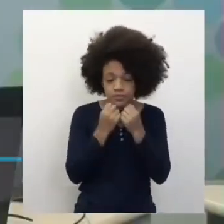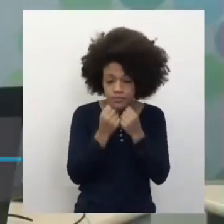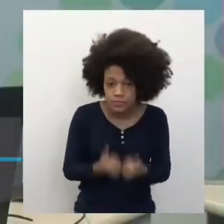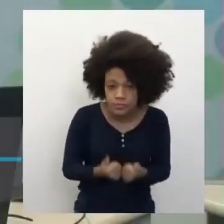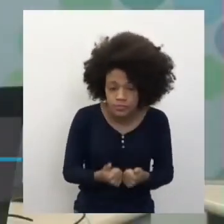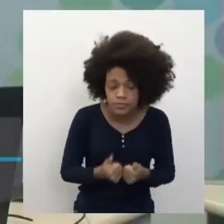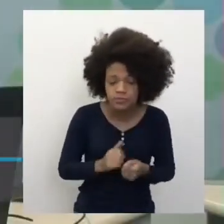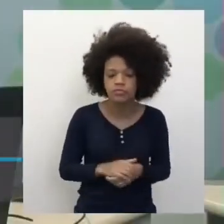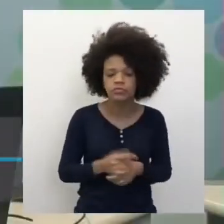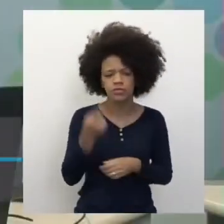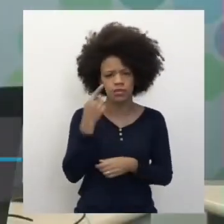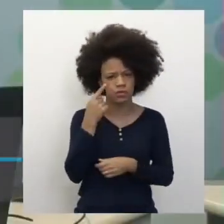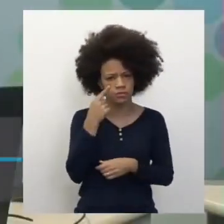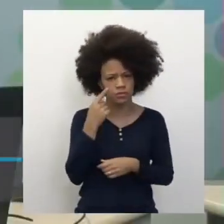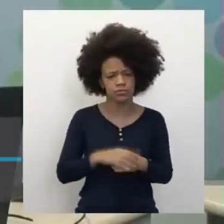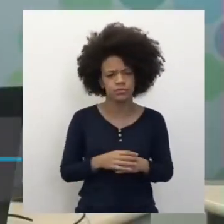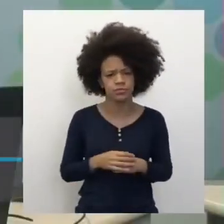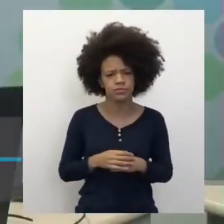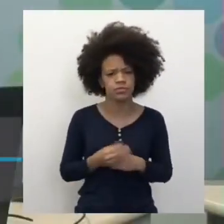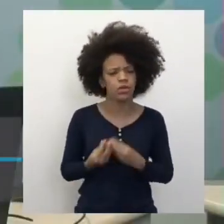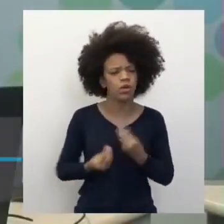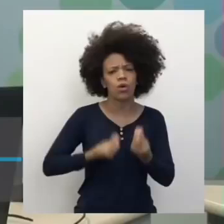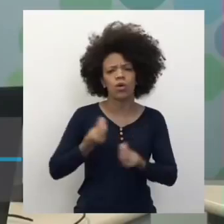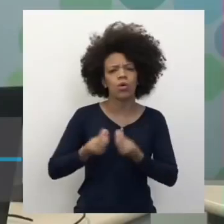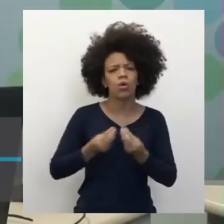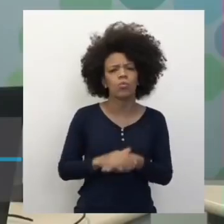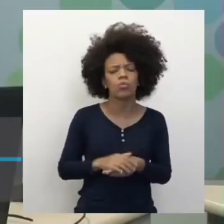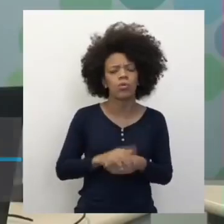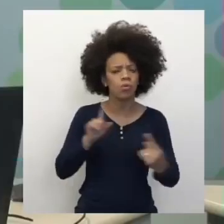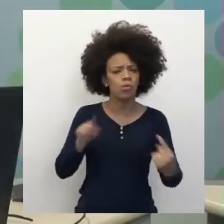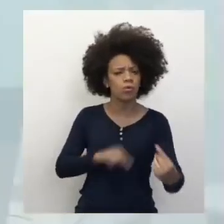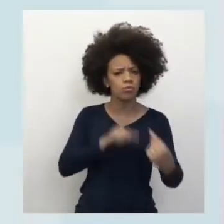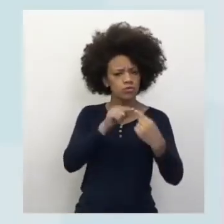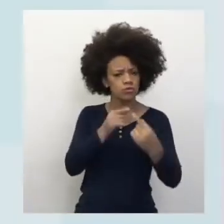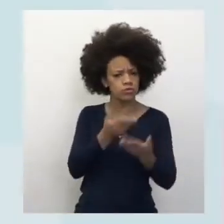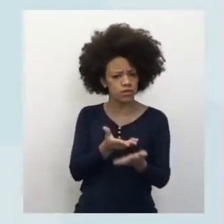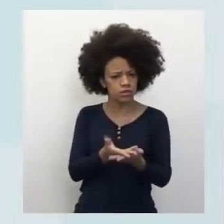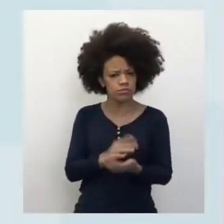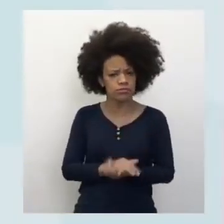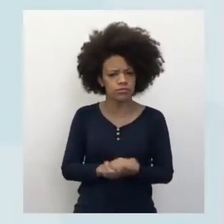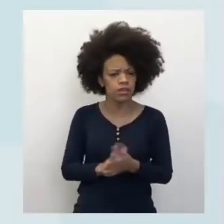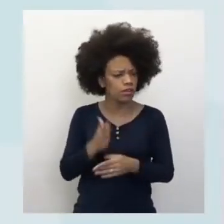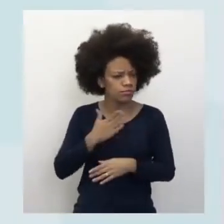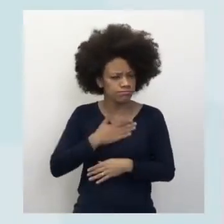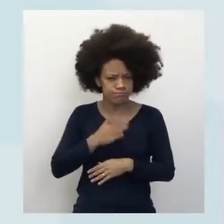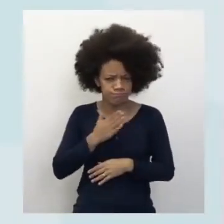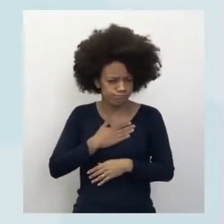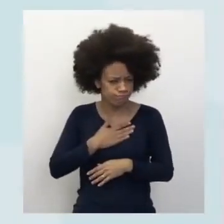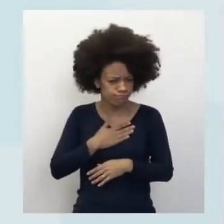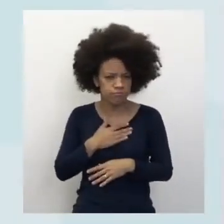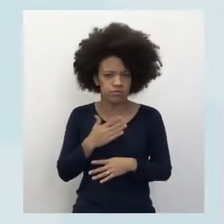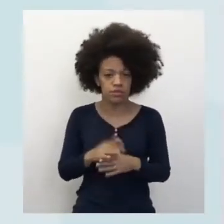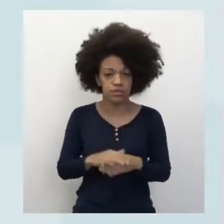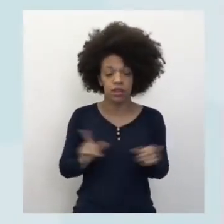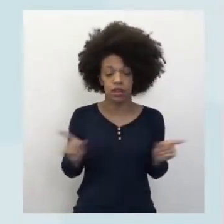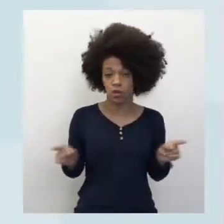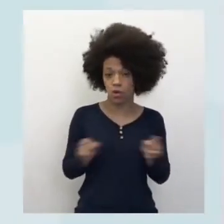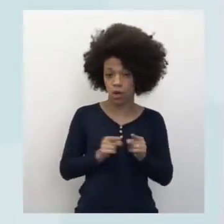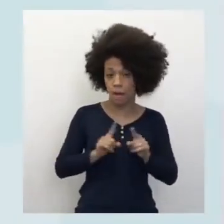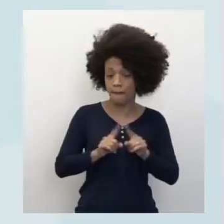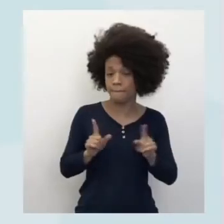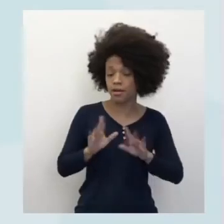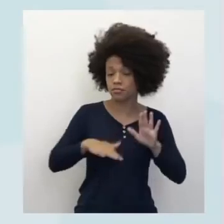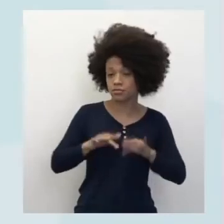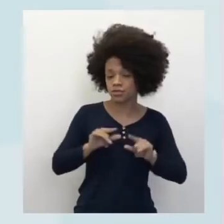ver aqui então como que vai ser o objetivo da aula aí. É tranquilão, tá? Assim, é pequeno, mas às vezes né, a